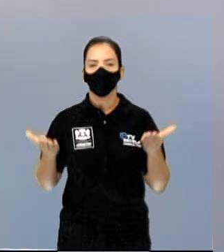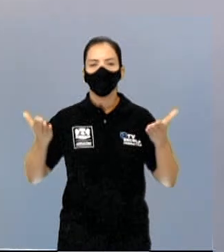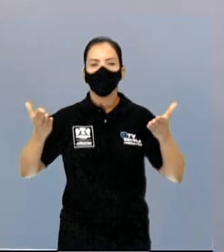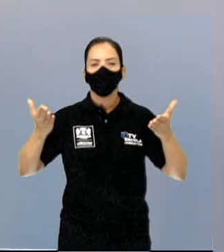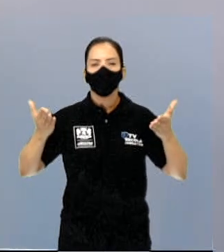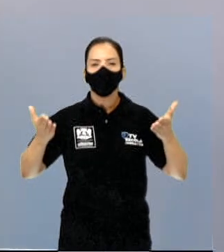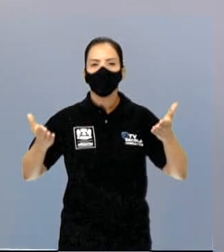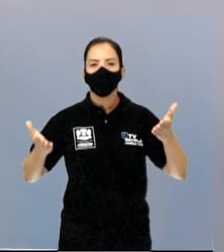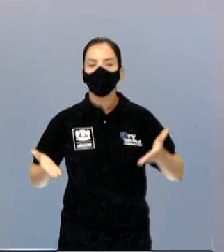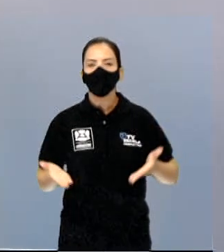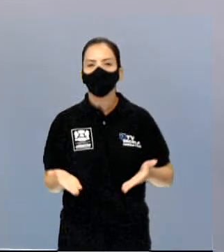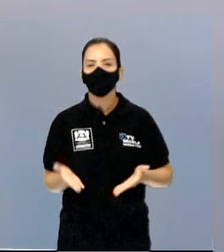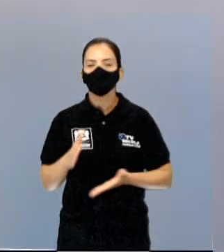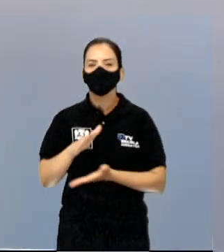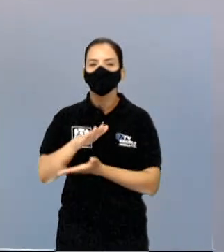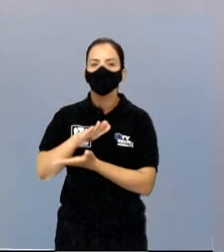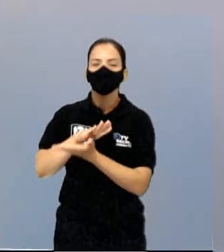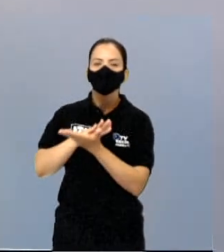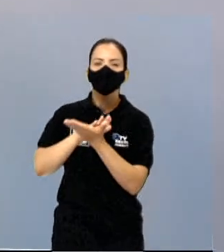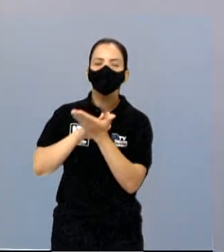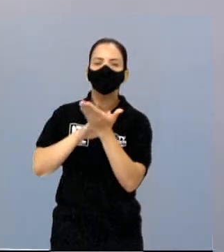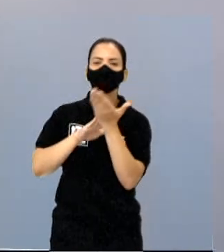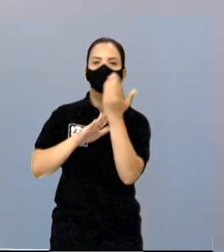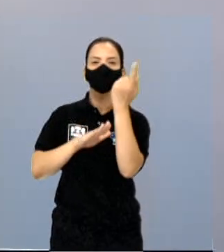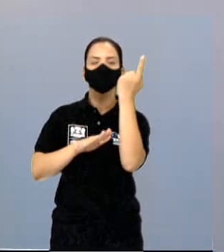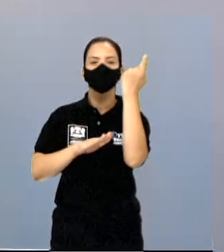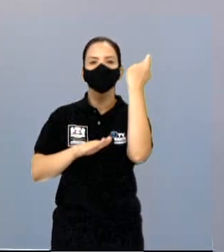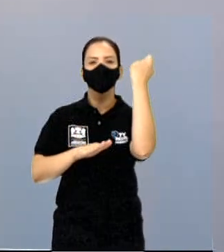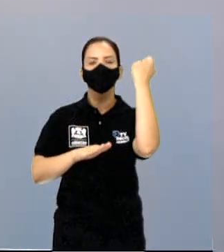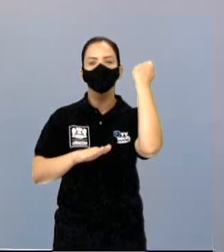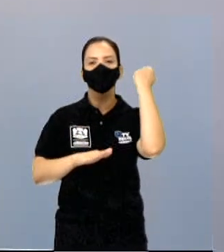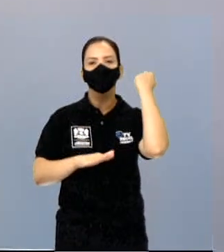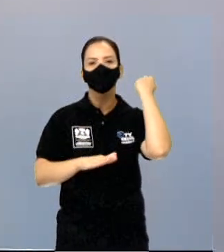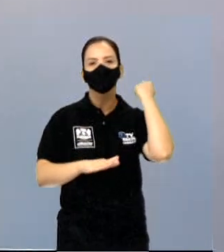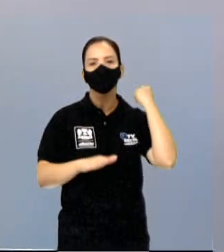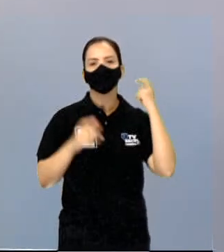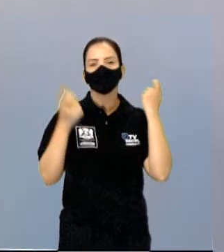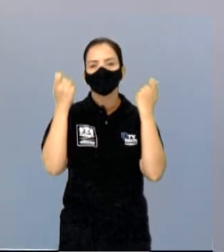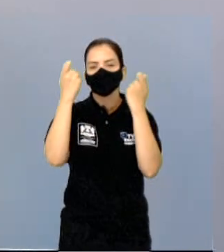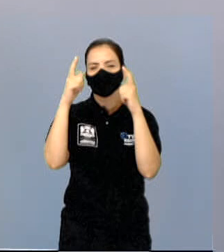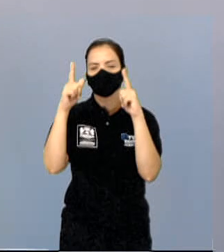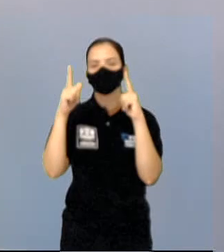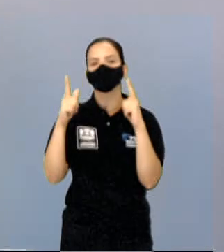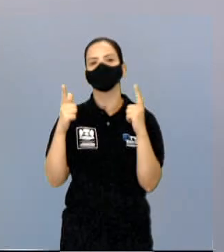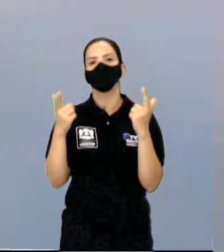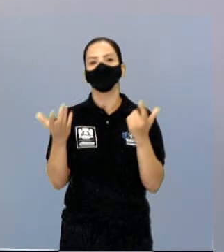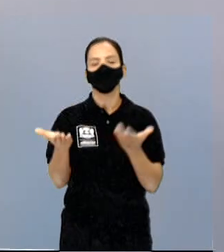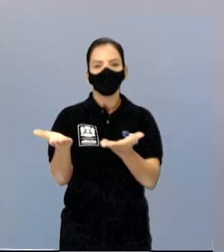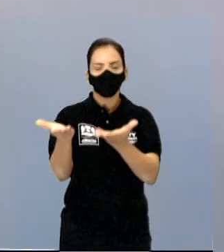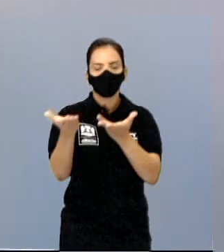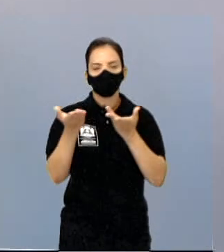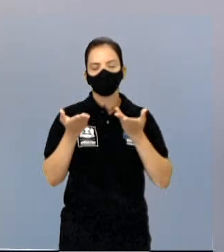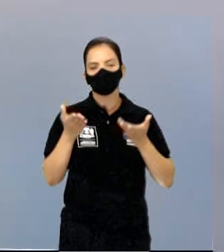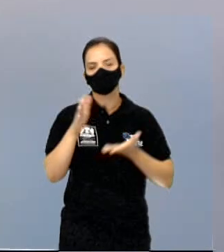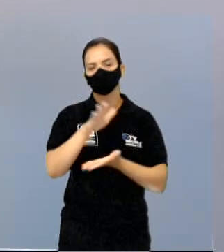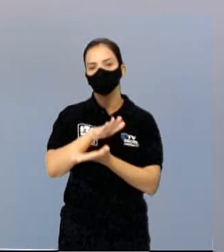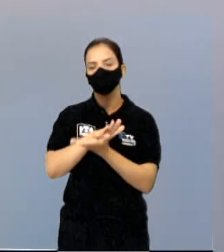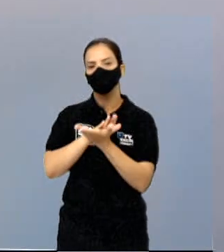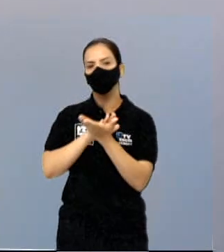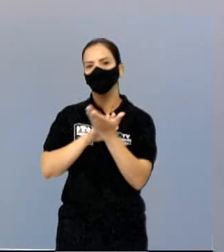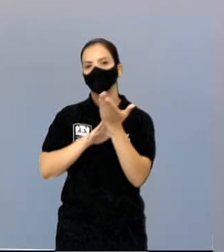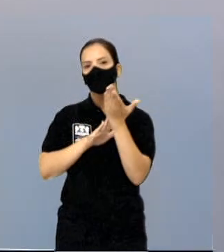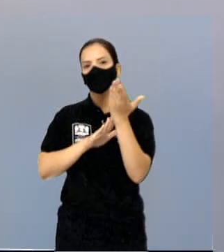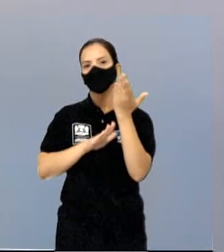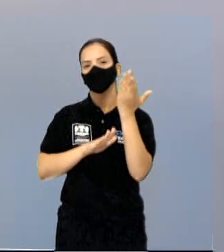histórica vai ser aí através de uma viagem no tempo. Vou convidar vocês para fazer essa viagem comigo e a gente vai fazer